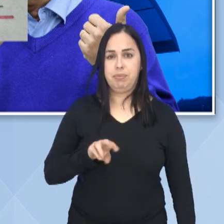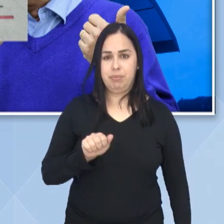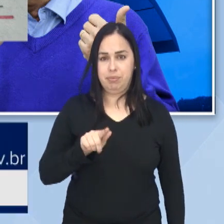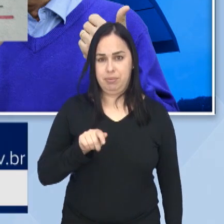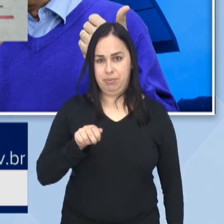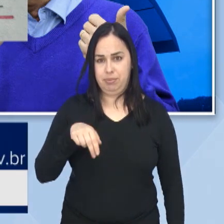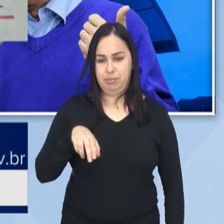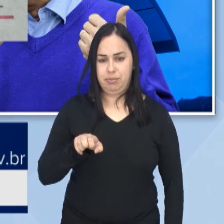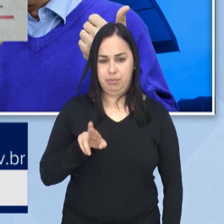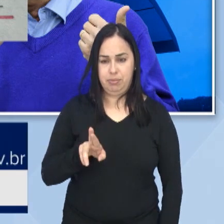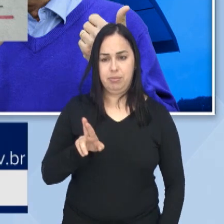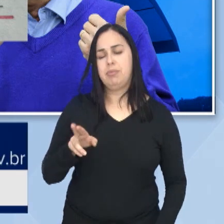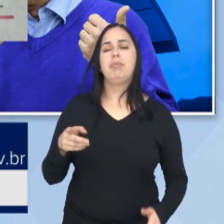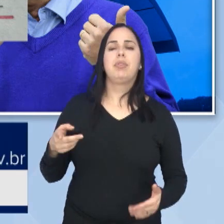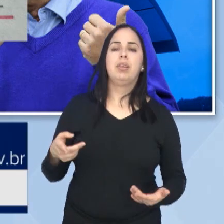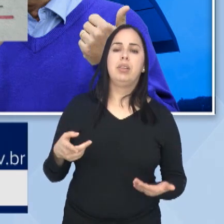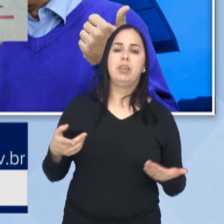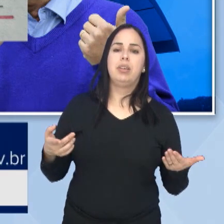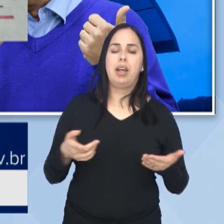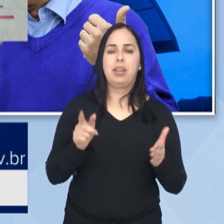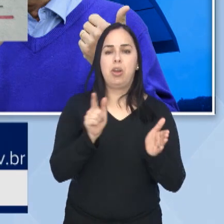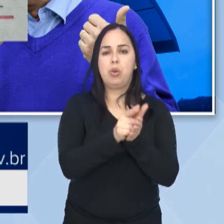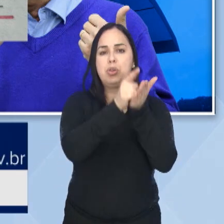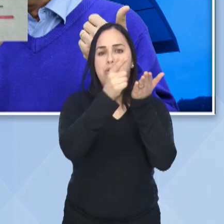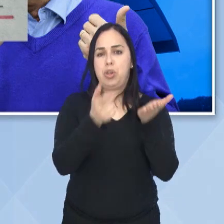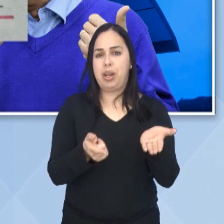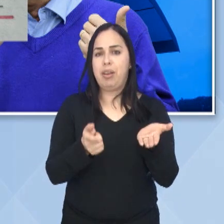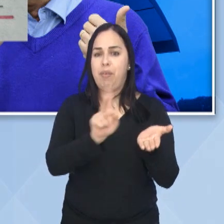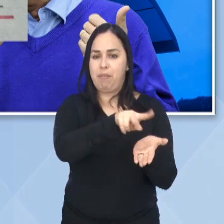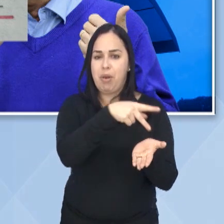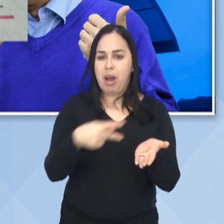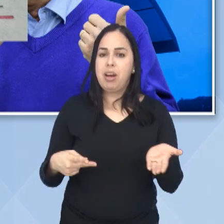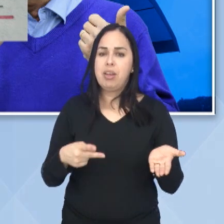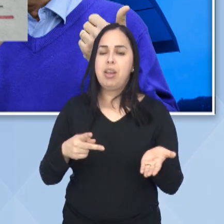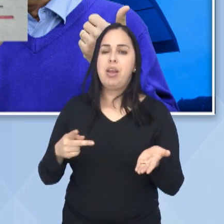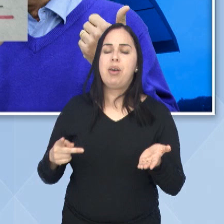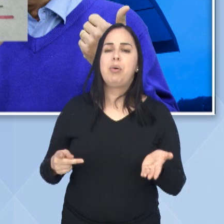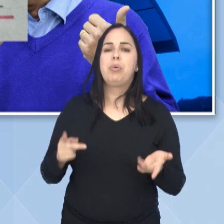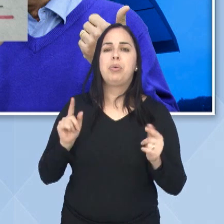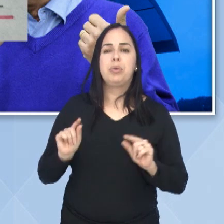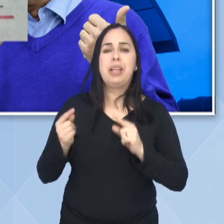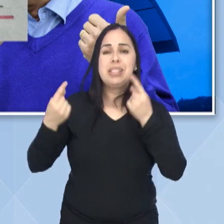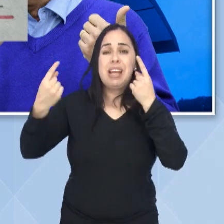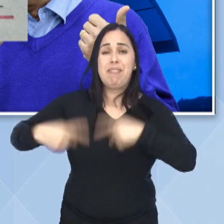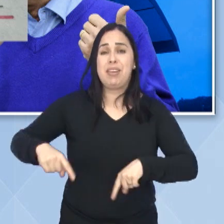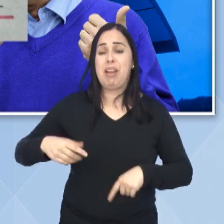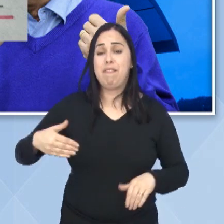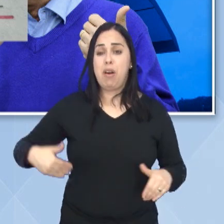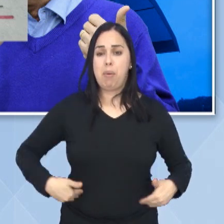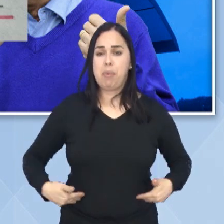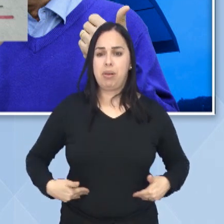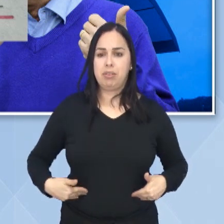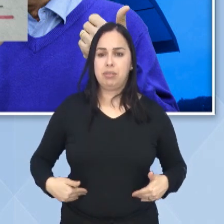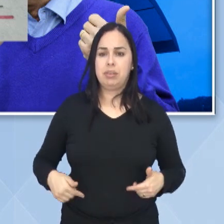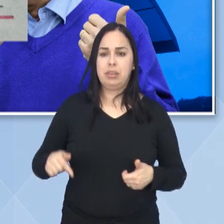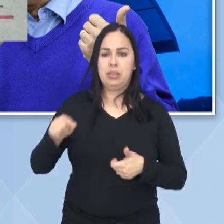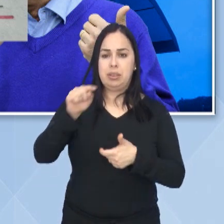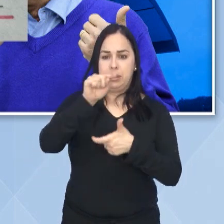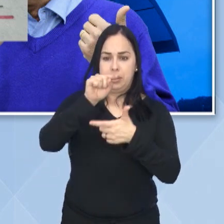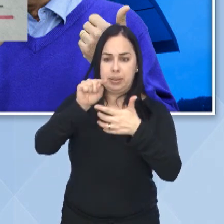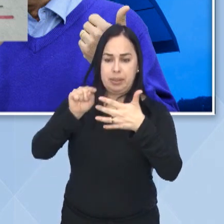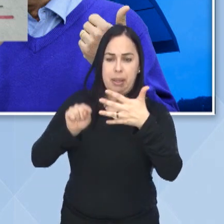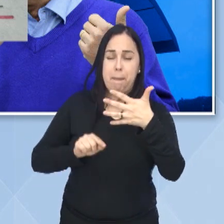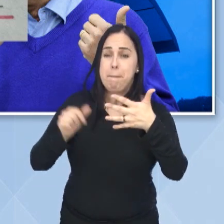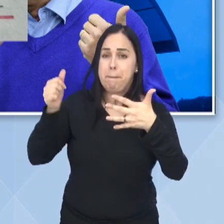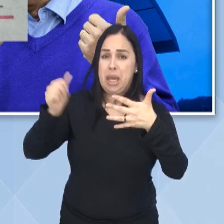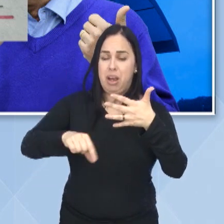seguindo o Vale, né, soltou essa matéria, o desafio da fome, entre as cidades com piores resultados nos quesitos estão São José dos